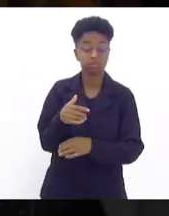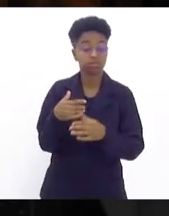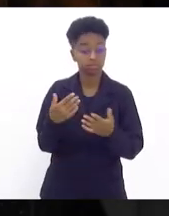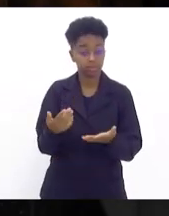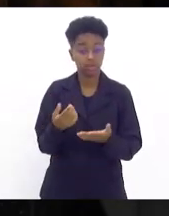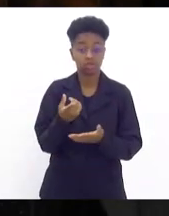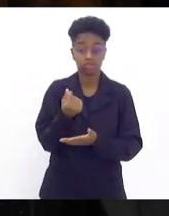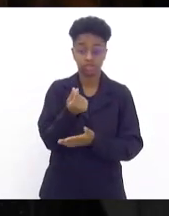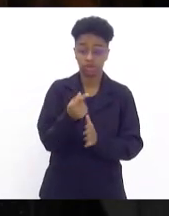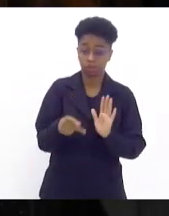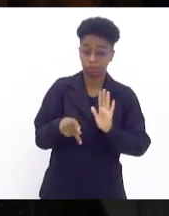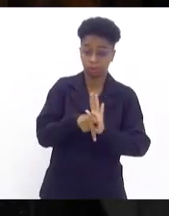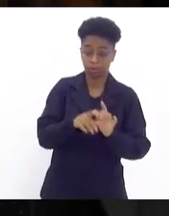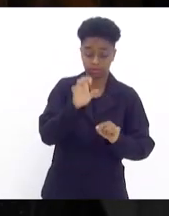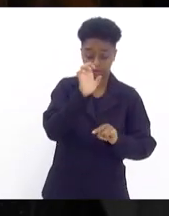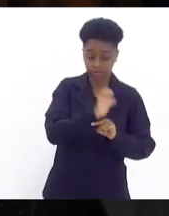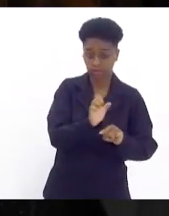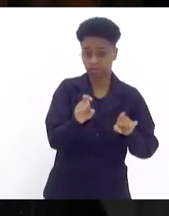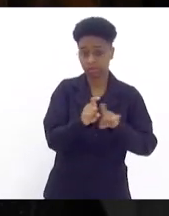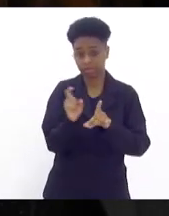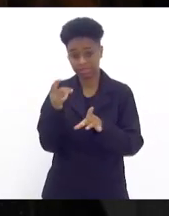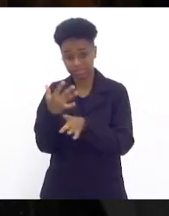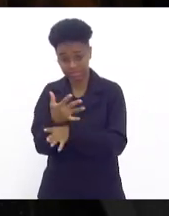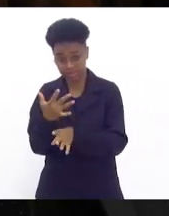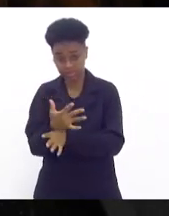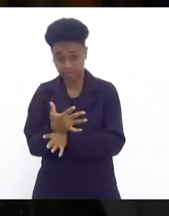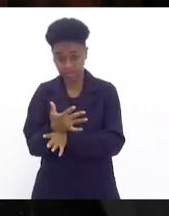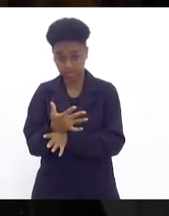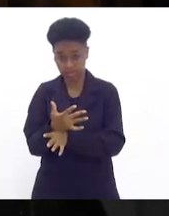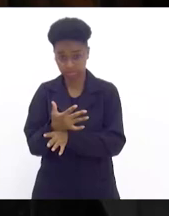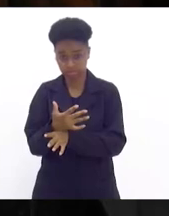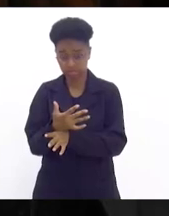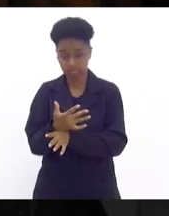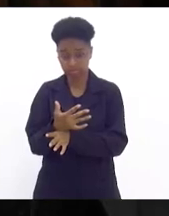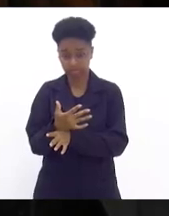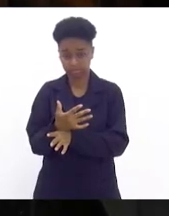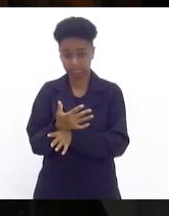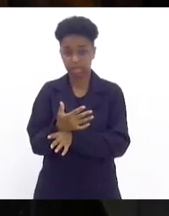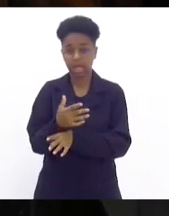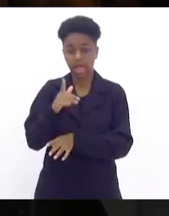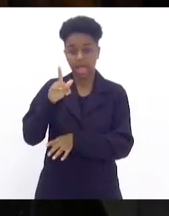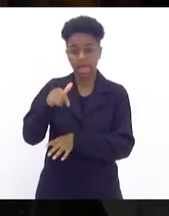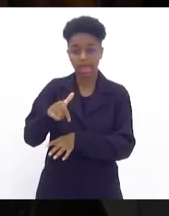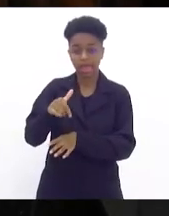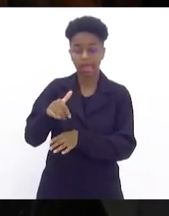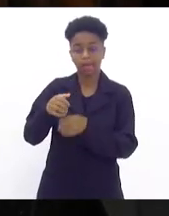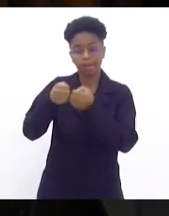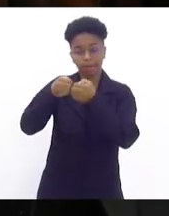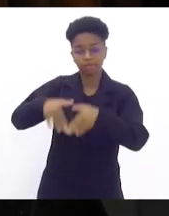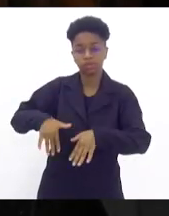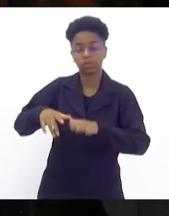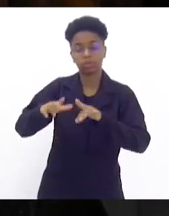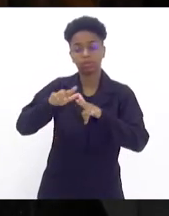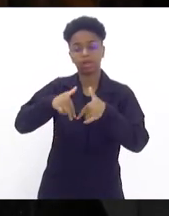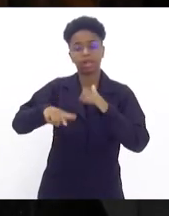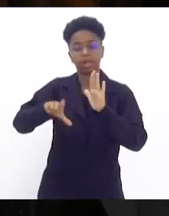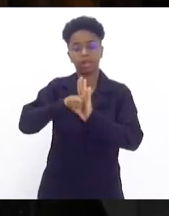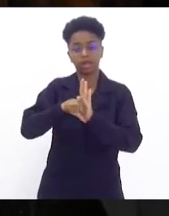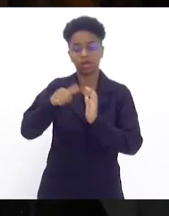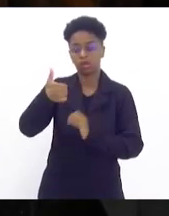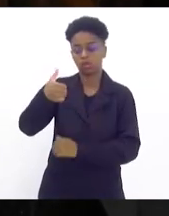dos estados e municípios foram vilipendiadas pelas leis complementares 192